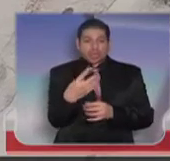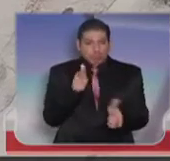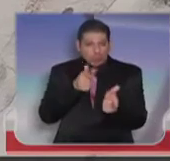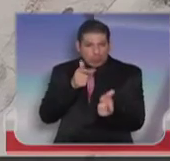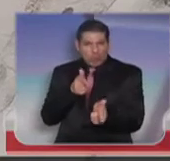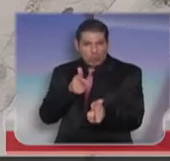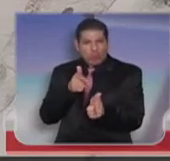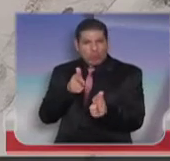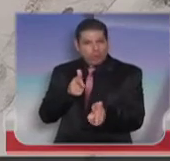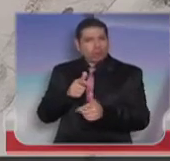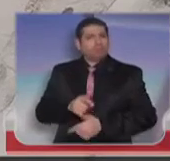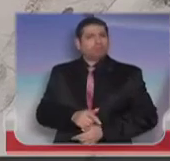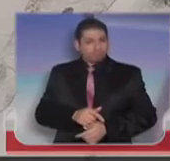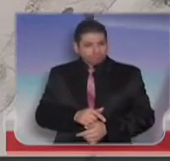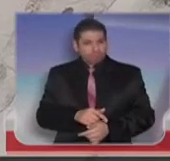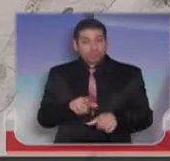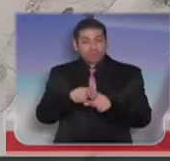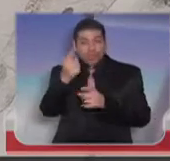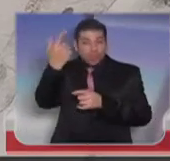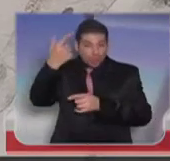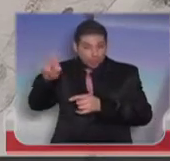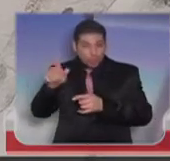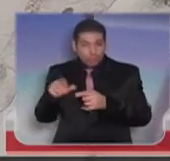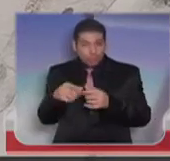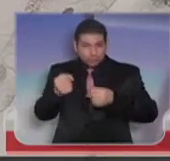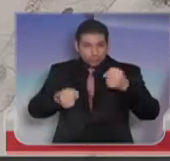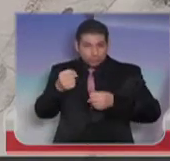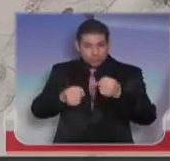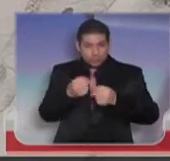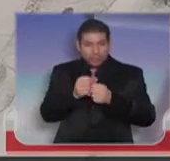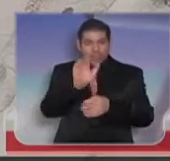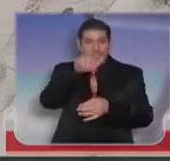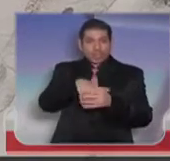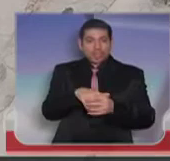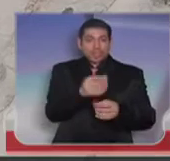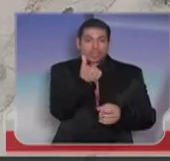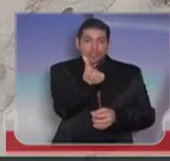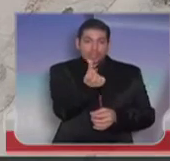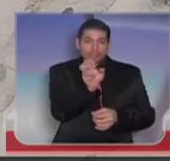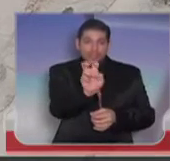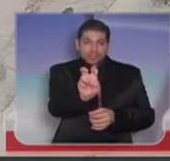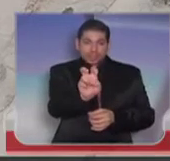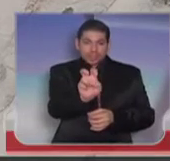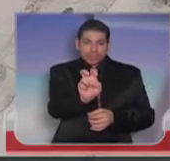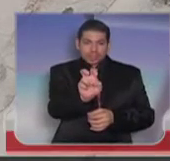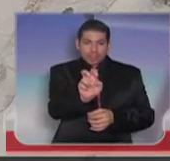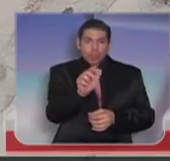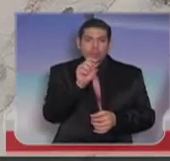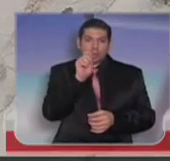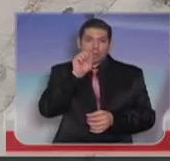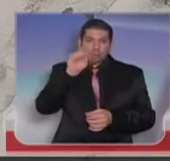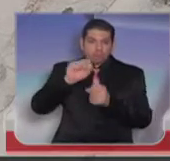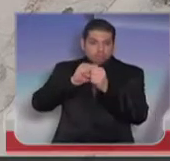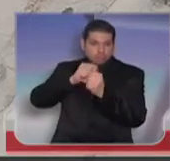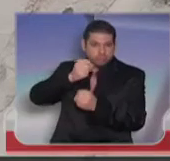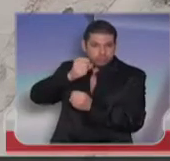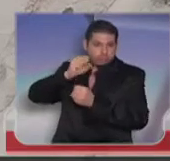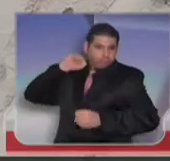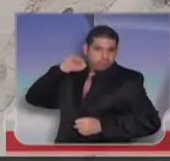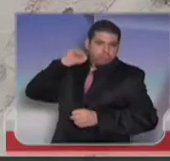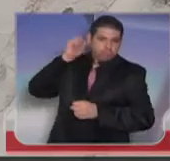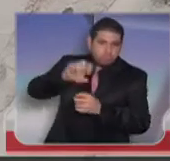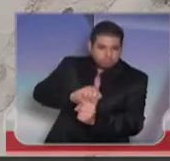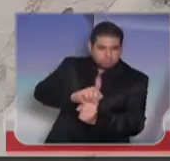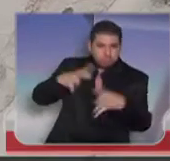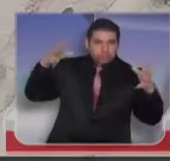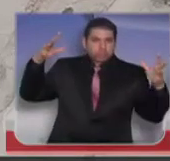também da região de Bauru, estava em seu interior com 65 bisnagas de emulsão explosiva, além de 9